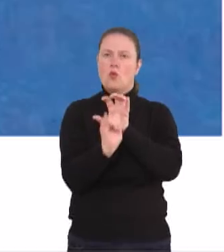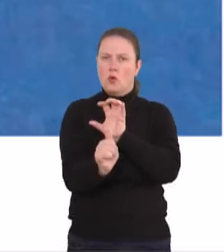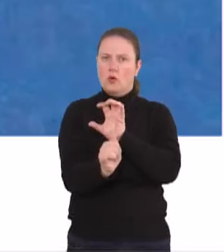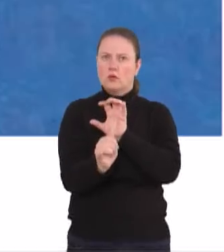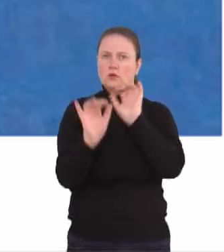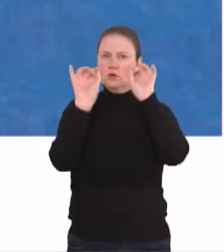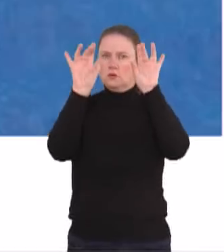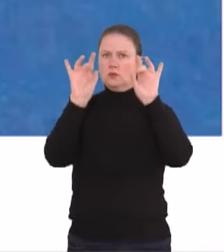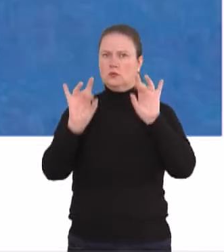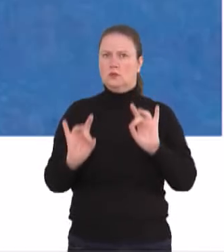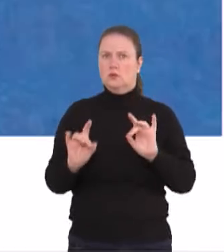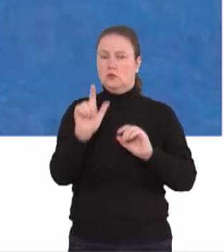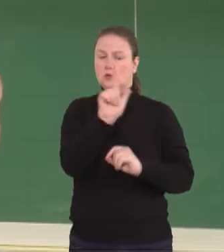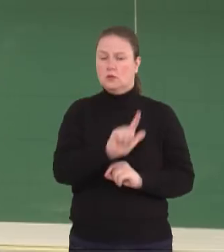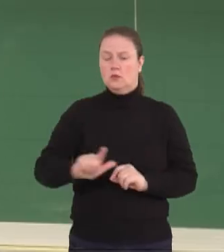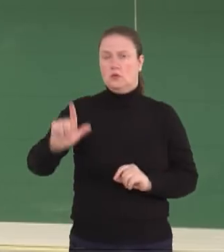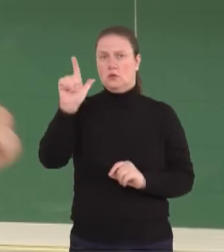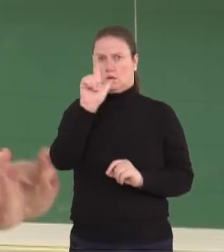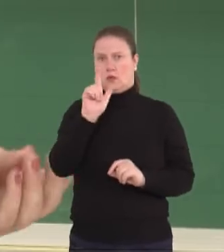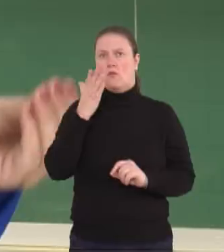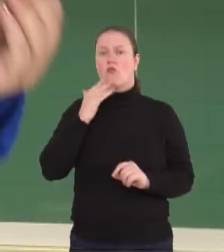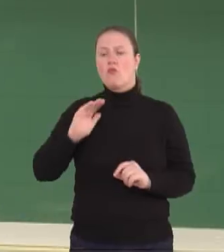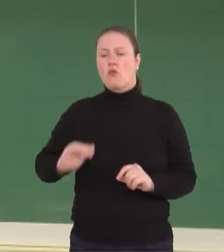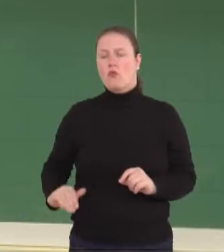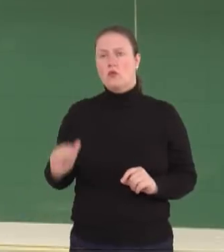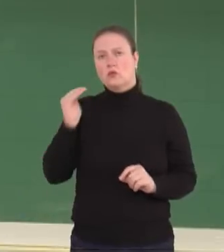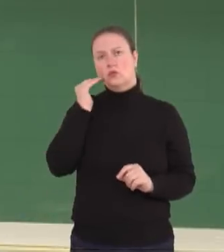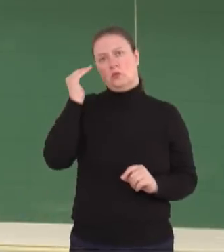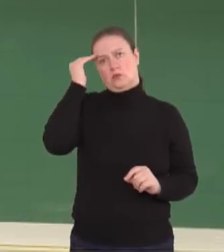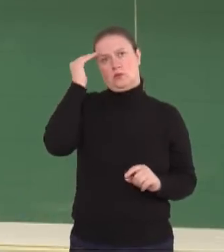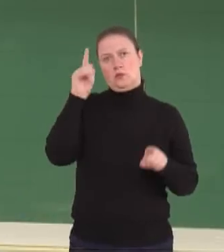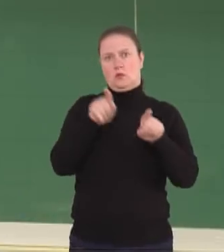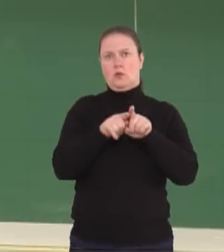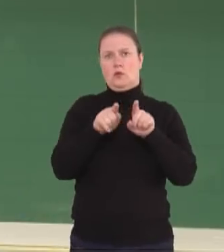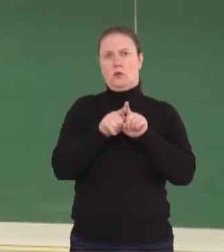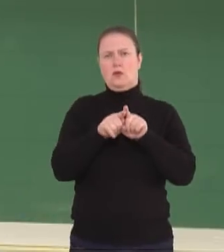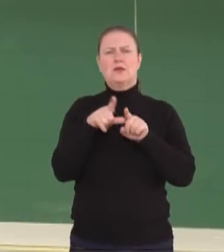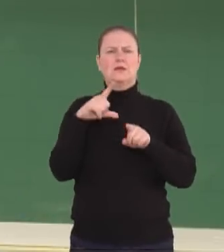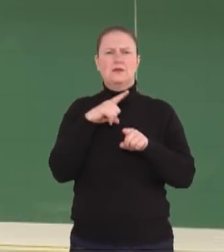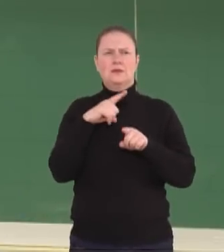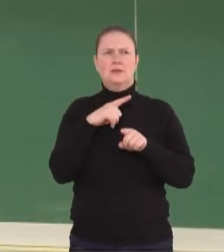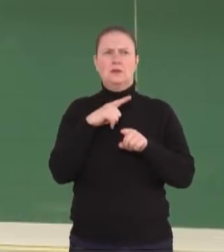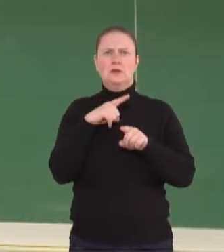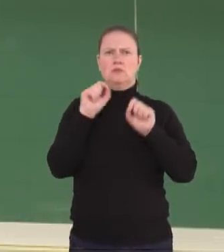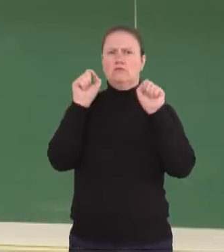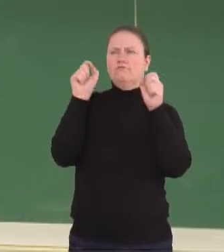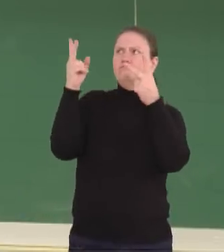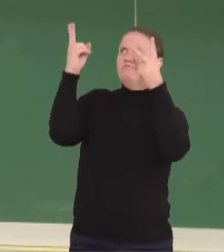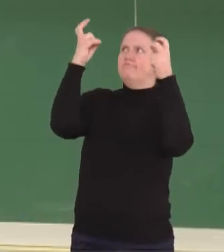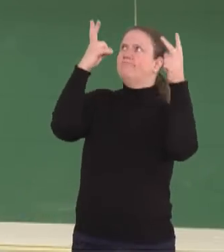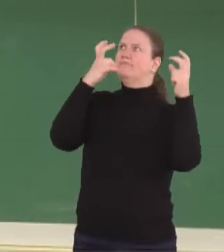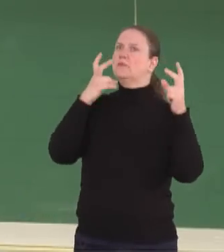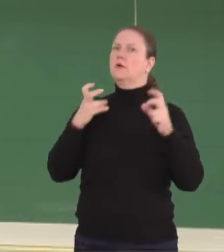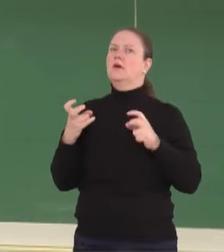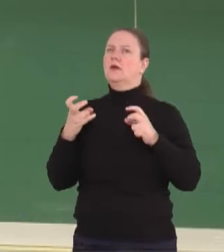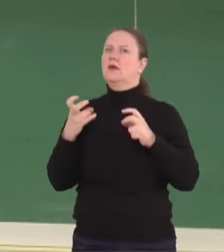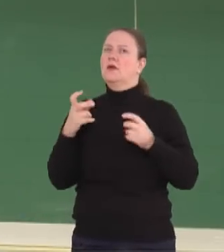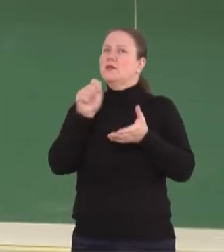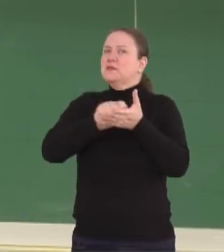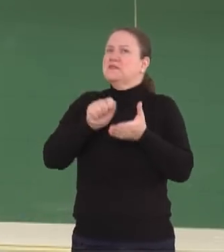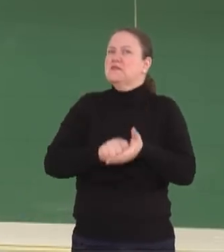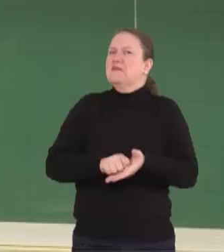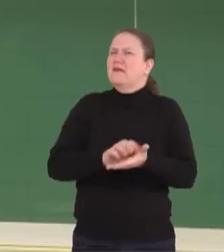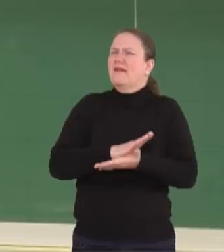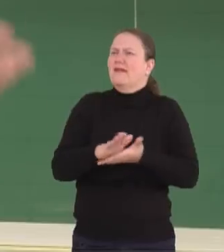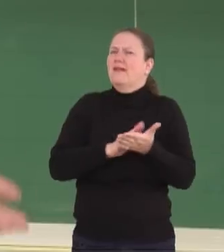especialmente da literatura infanto-juvenil, eles vêm também carregados de linguagem não verbal. Então, as imagens estão sempre aí para contribuir para que